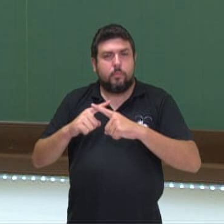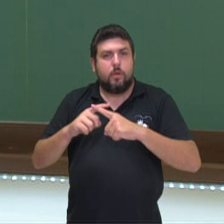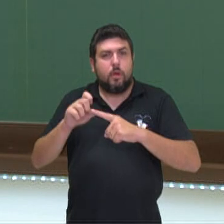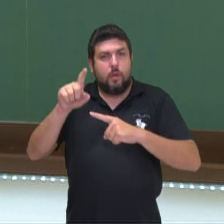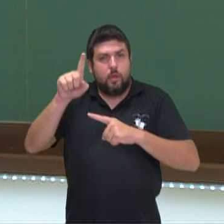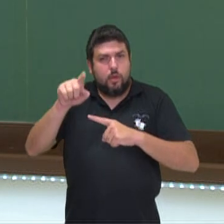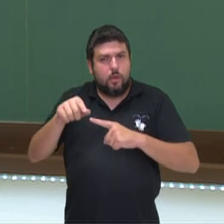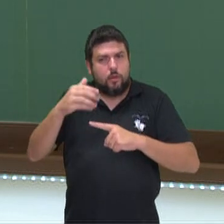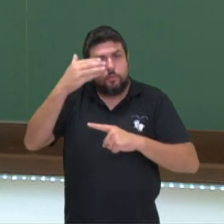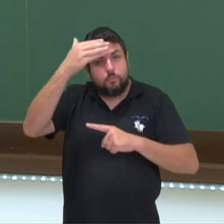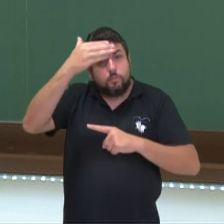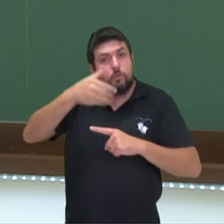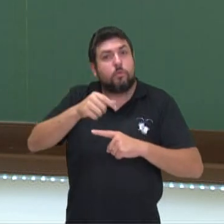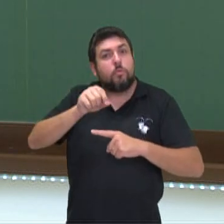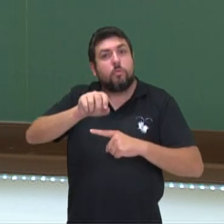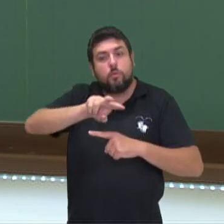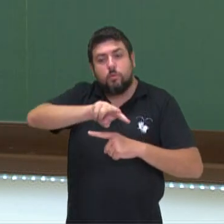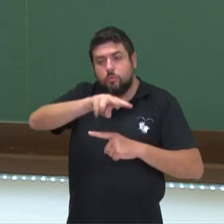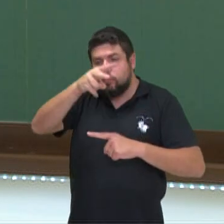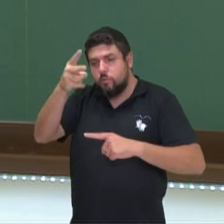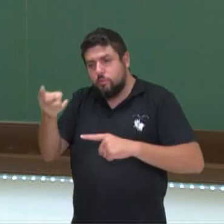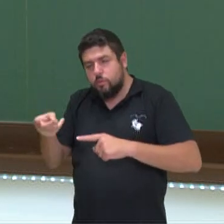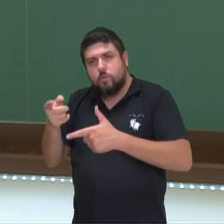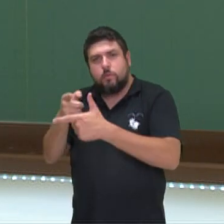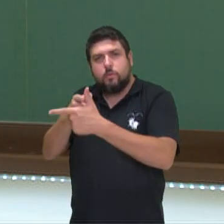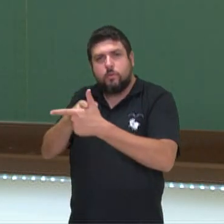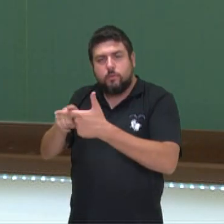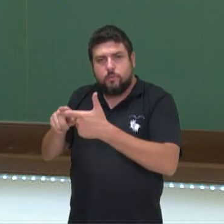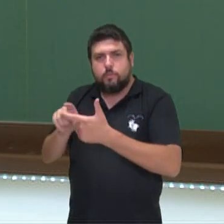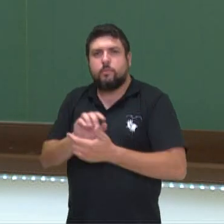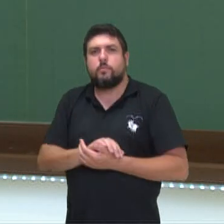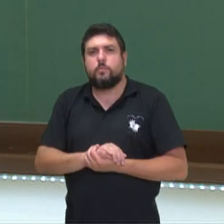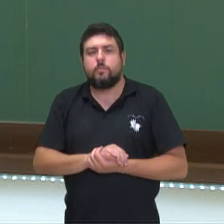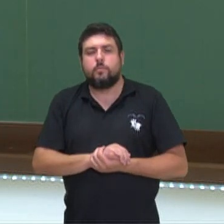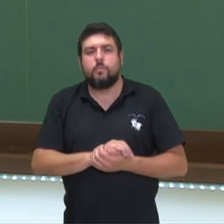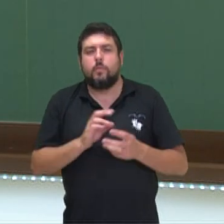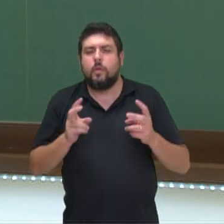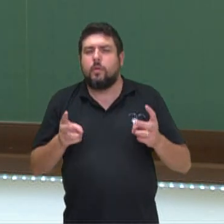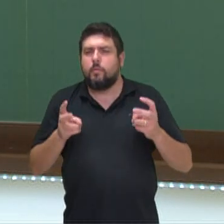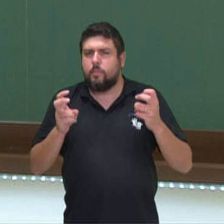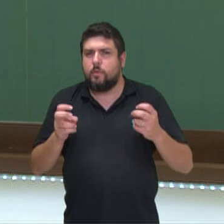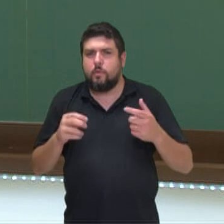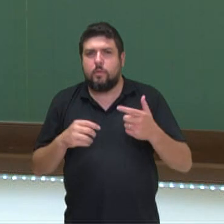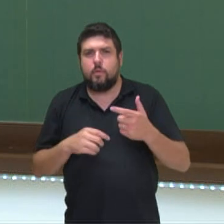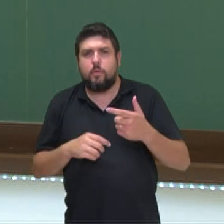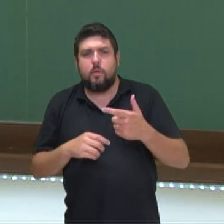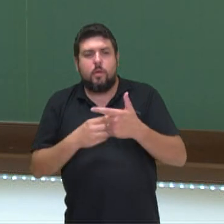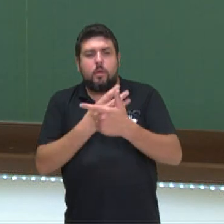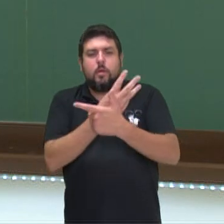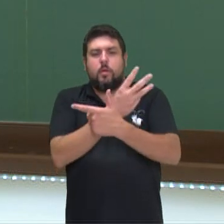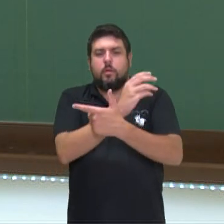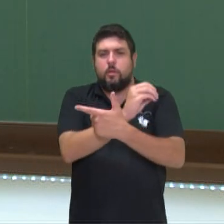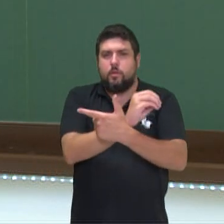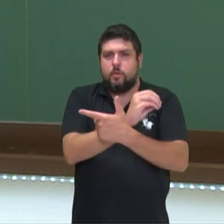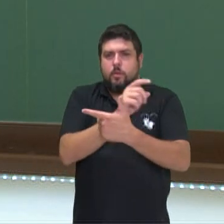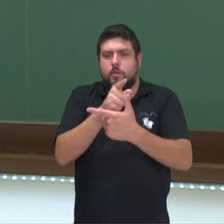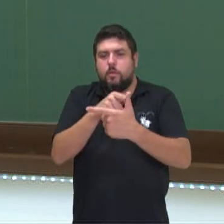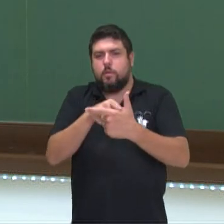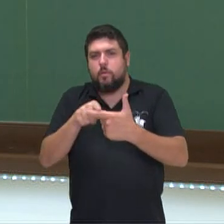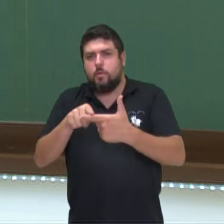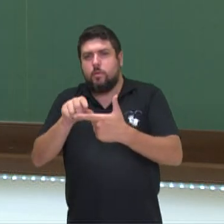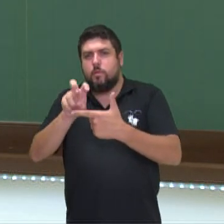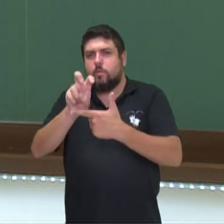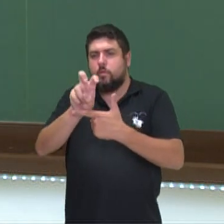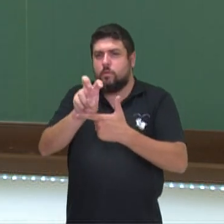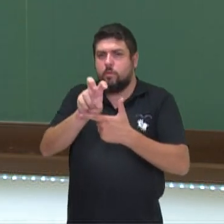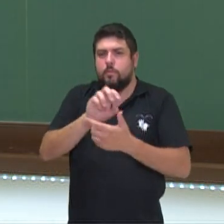operação inversa da divisão. Veja, nós temos mais 30 dividido por mais 5. Estamos